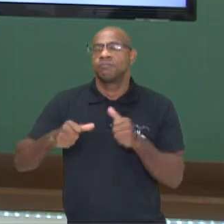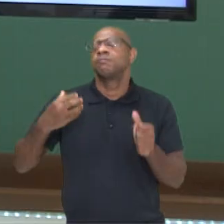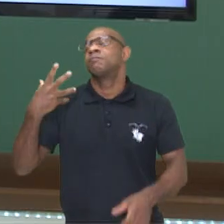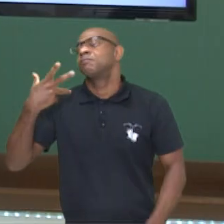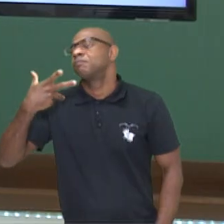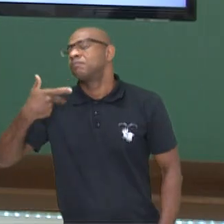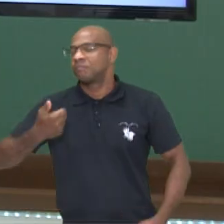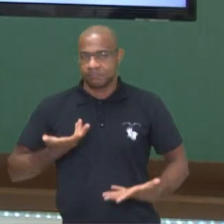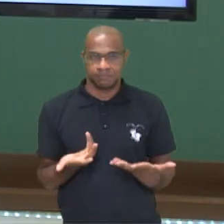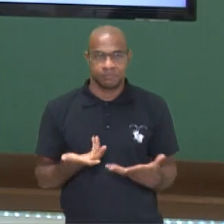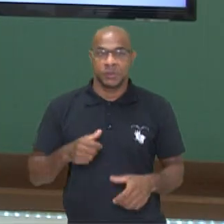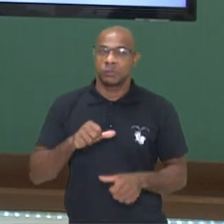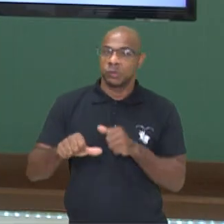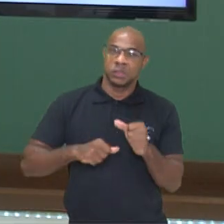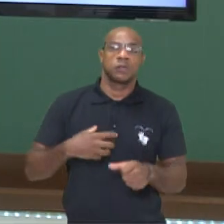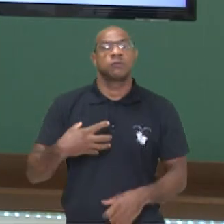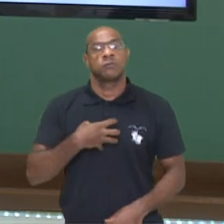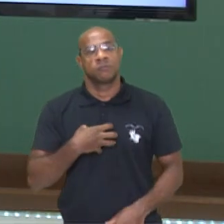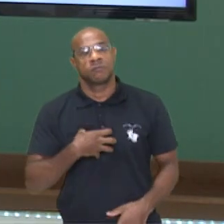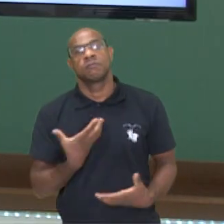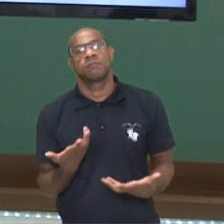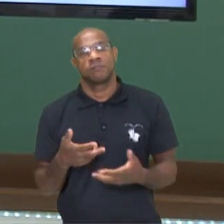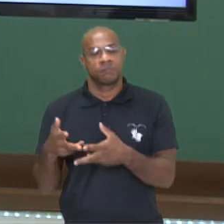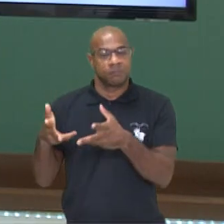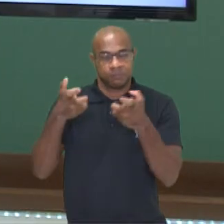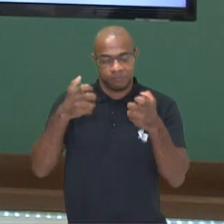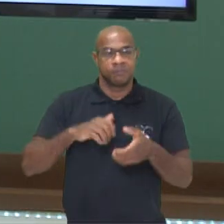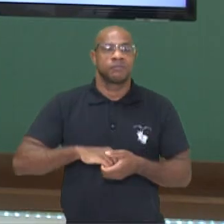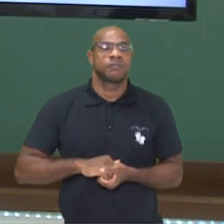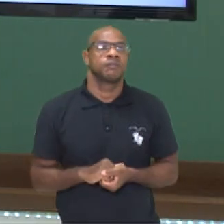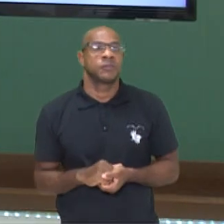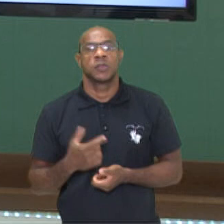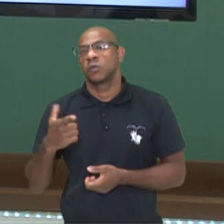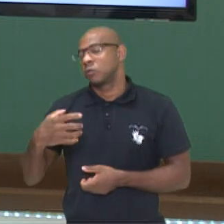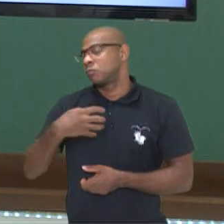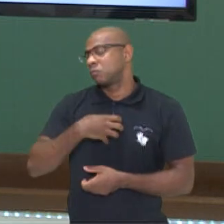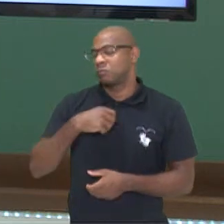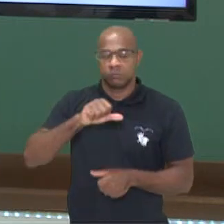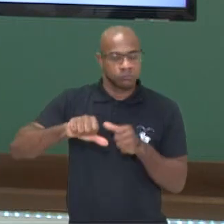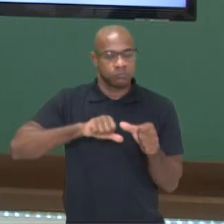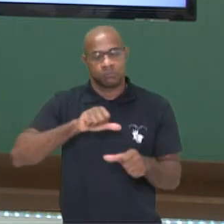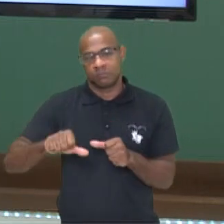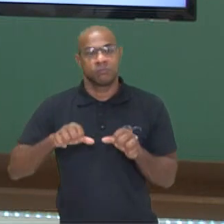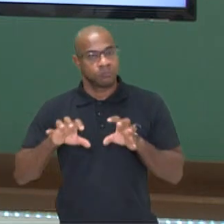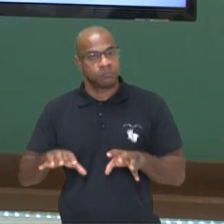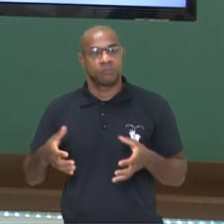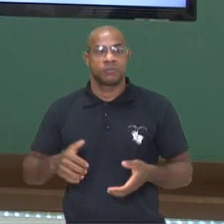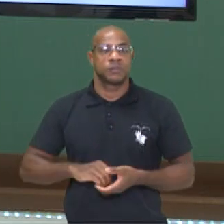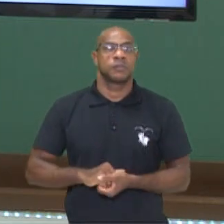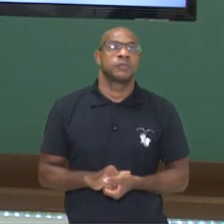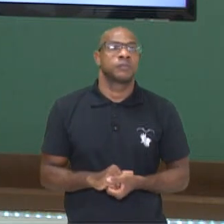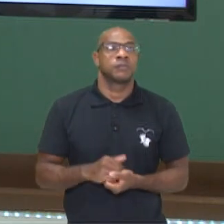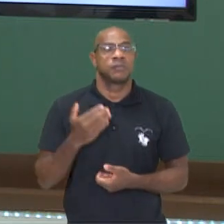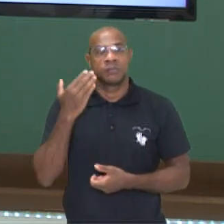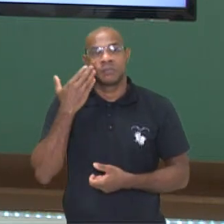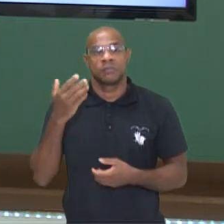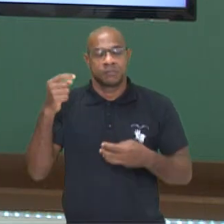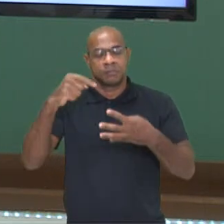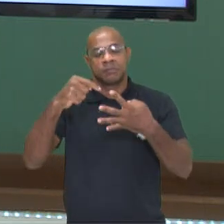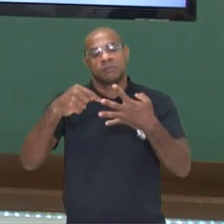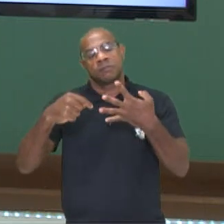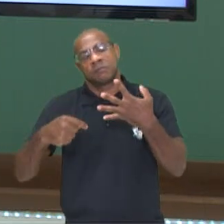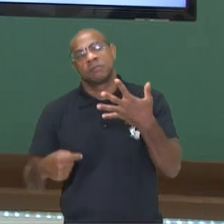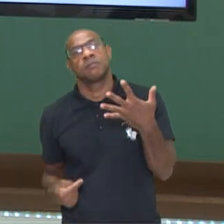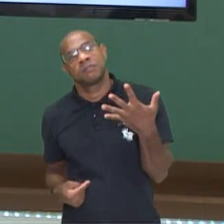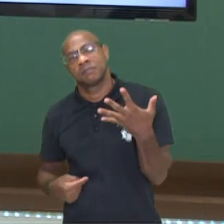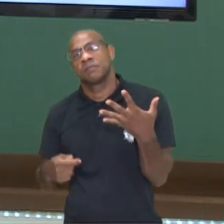também de sentido, de estado, que se mudou, era de outro jeito e se tornou desse jeito agora. Então veja só, podemos